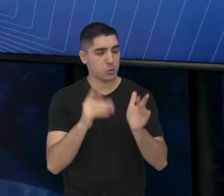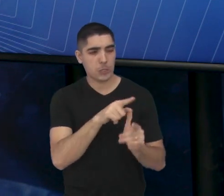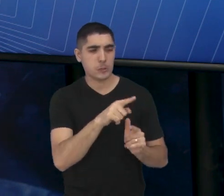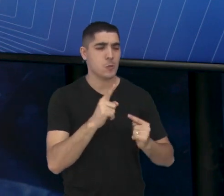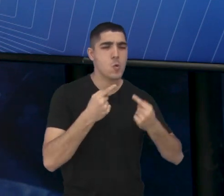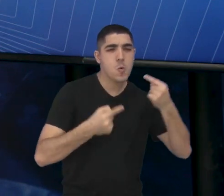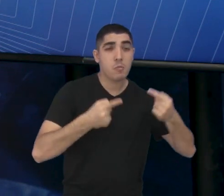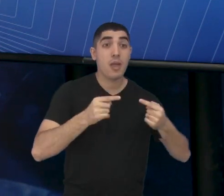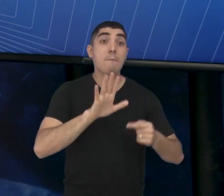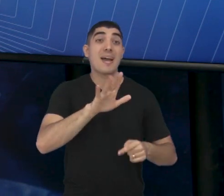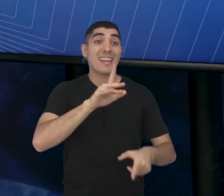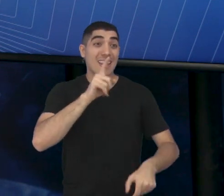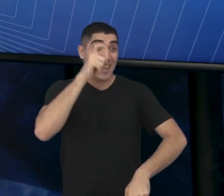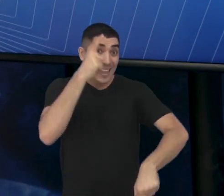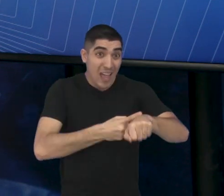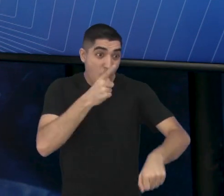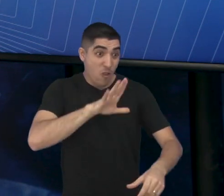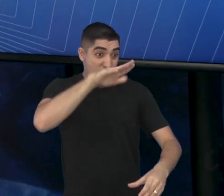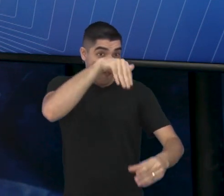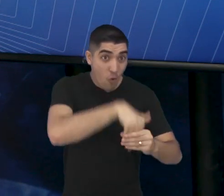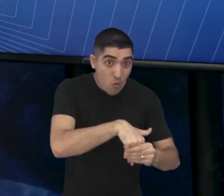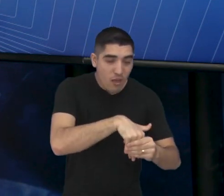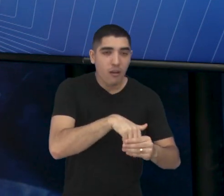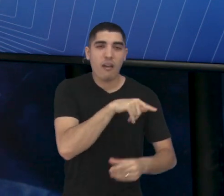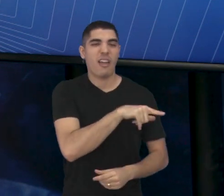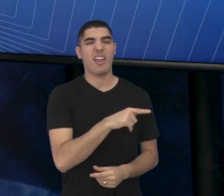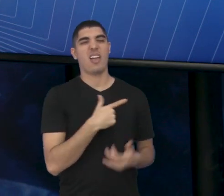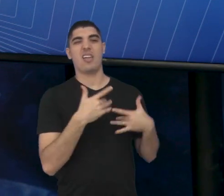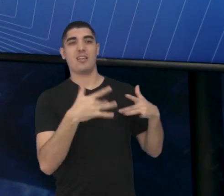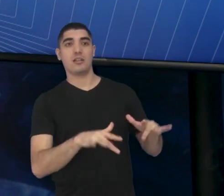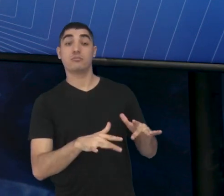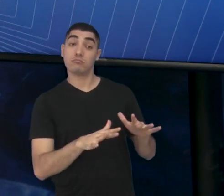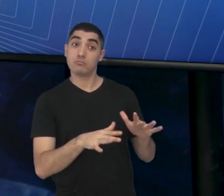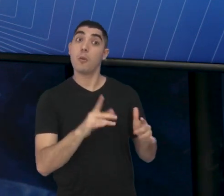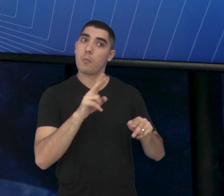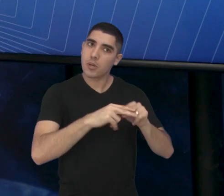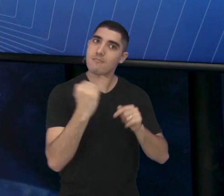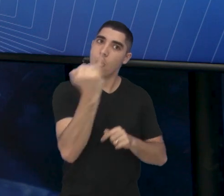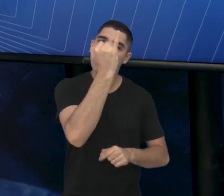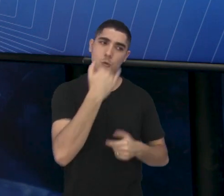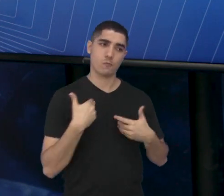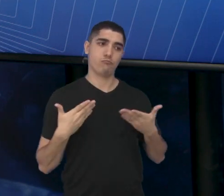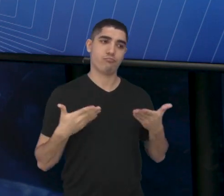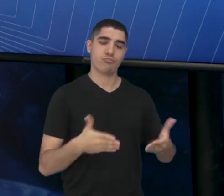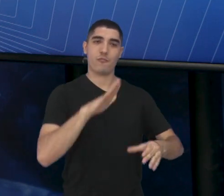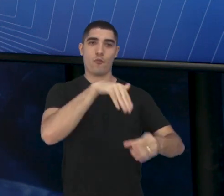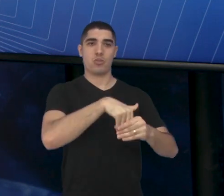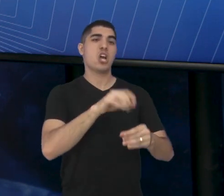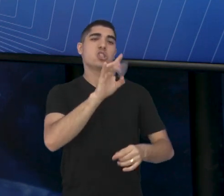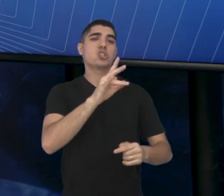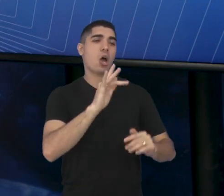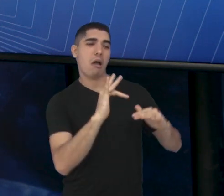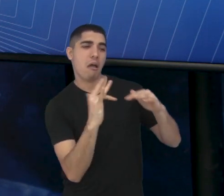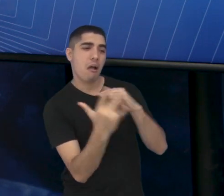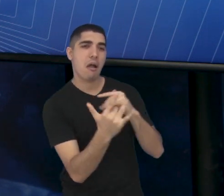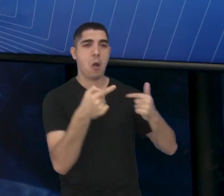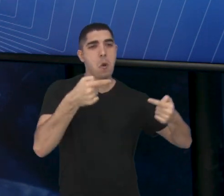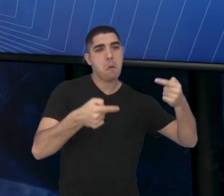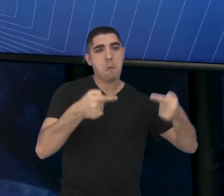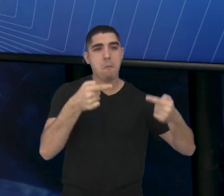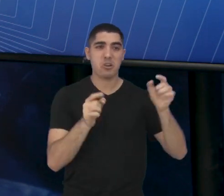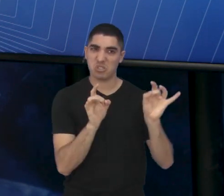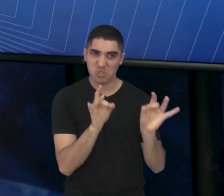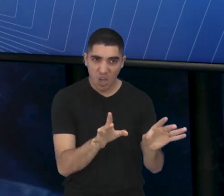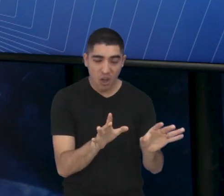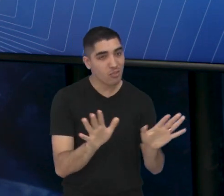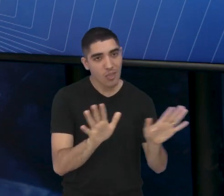voto, muitas vezes, ele deixa de votar. Então, assim, essa voz, essa participação, ela é muito importante, não só nas redes sociais, né, não só nas